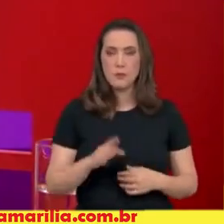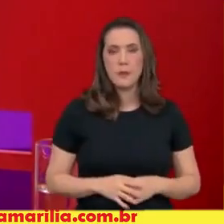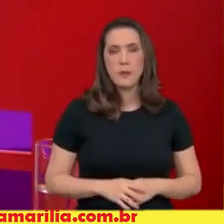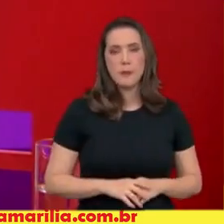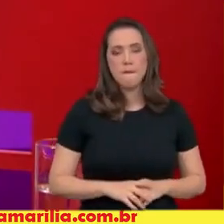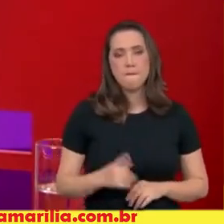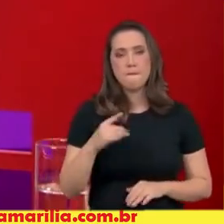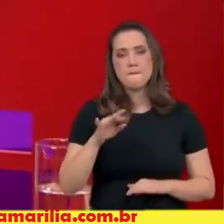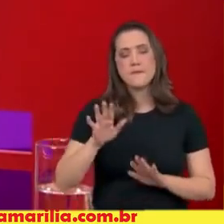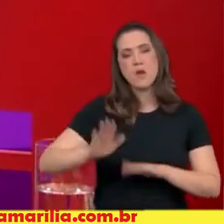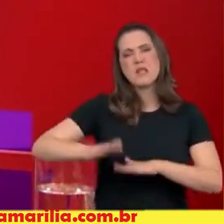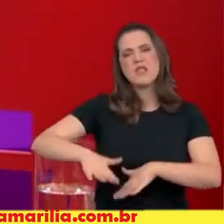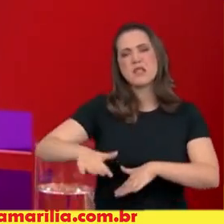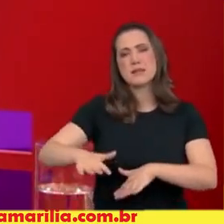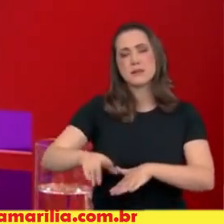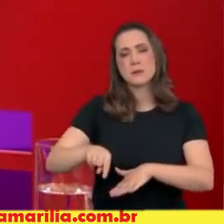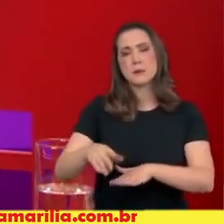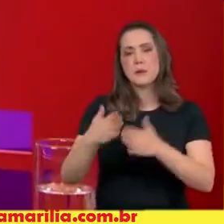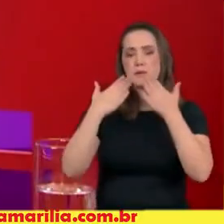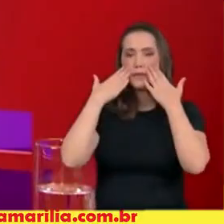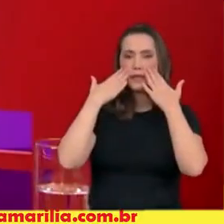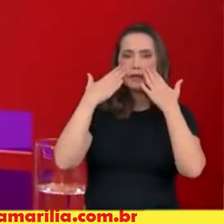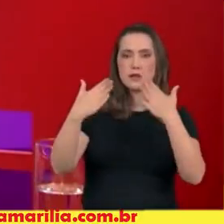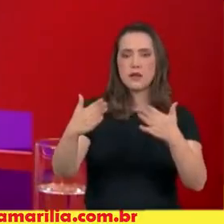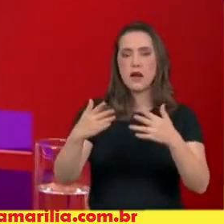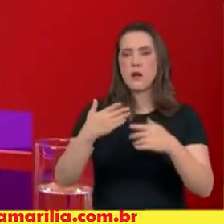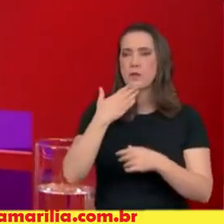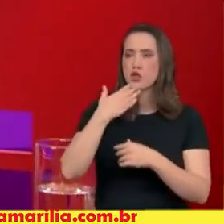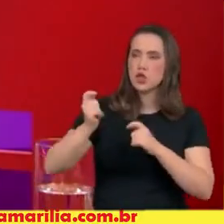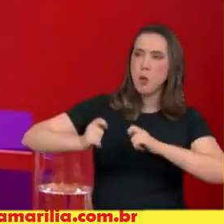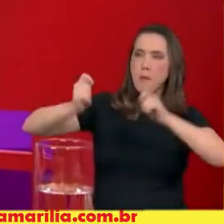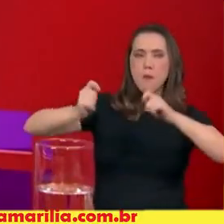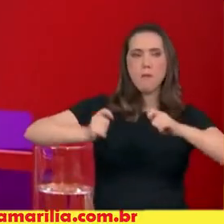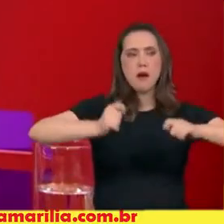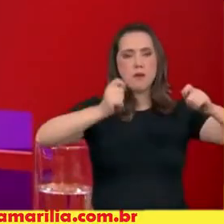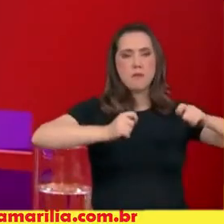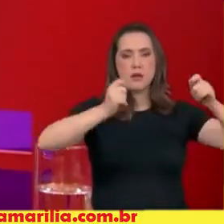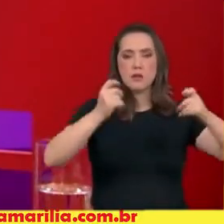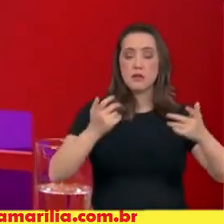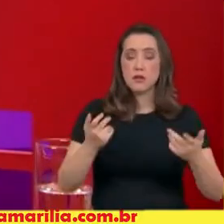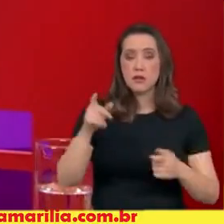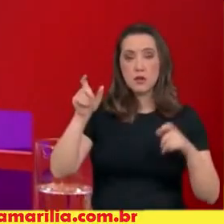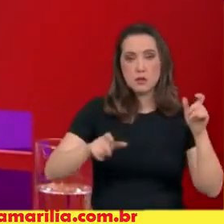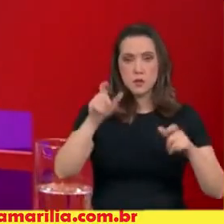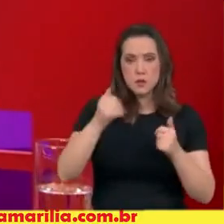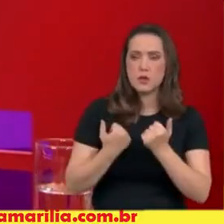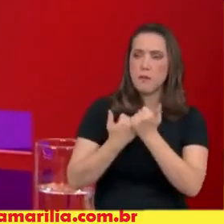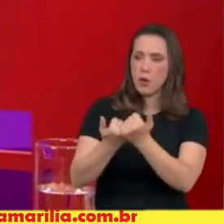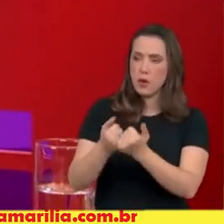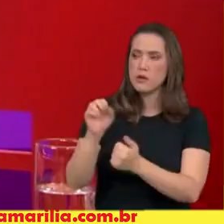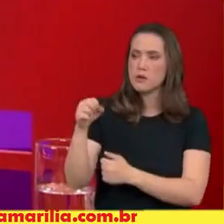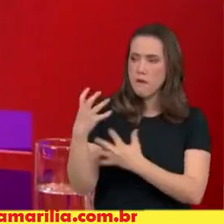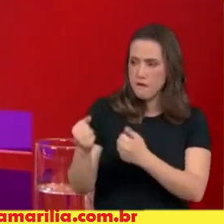Uma revolta, uma manifestação, apresentar reivindicações nas ruas é uma coisa que todo mundo apoia, assim.